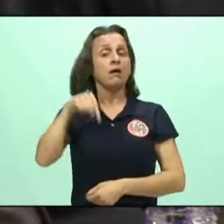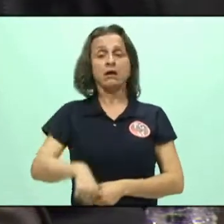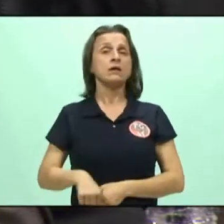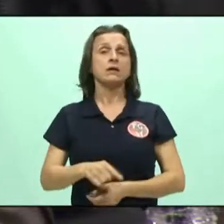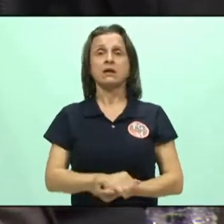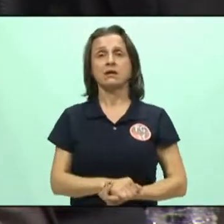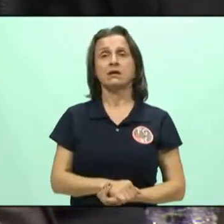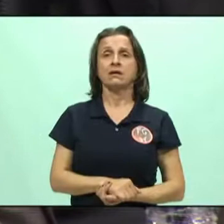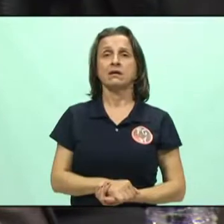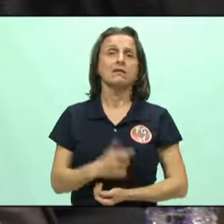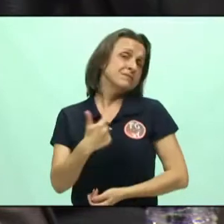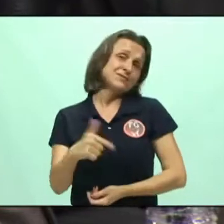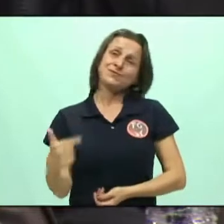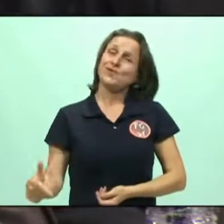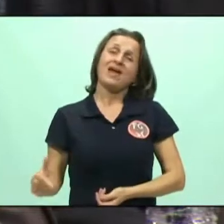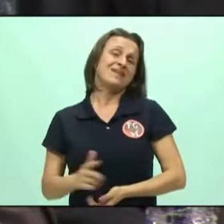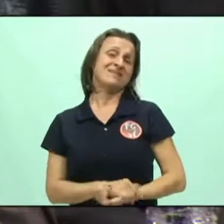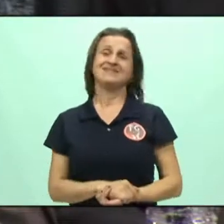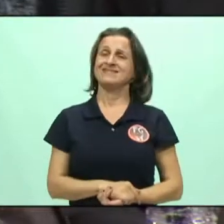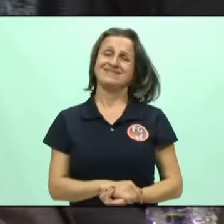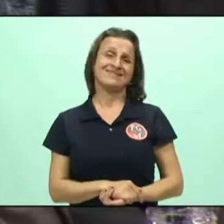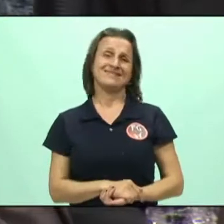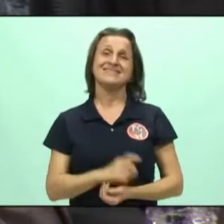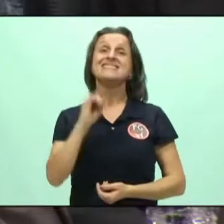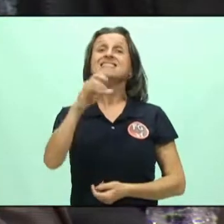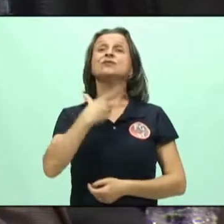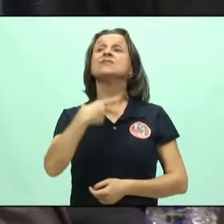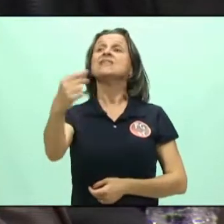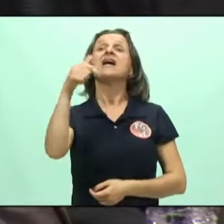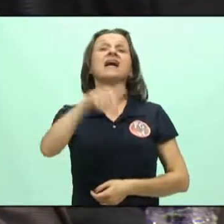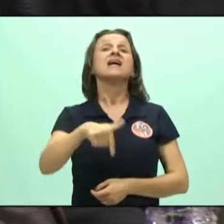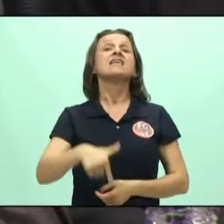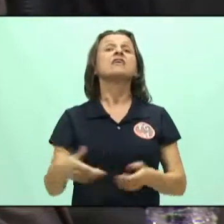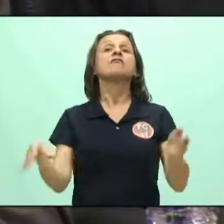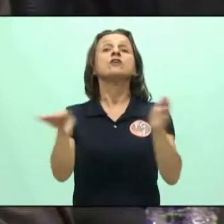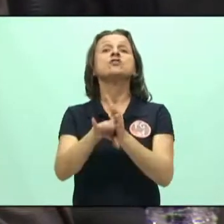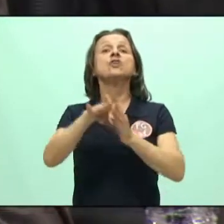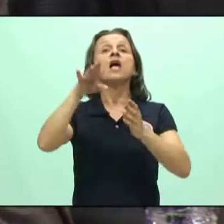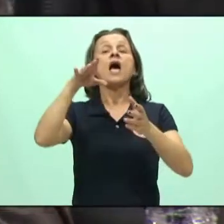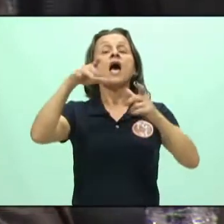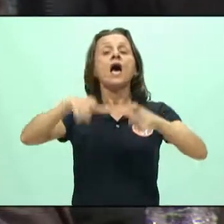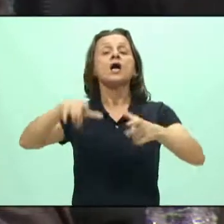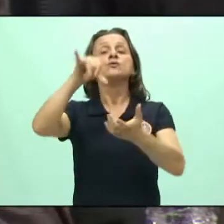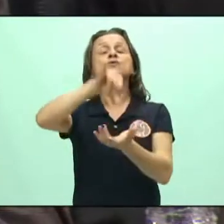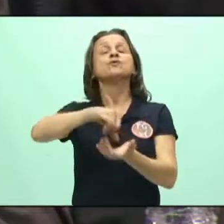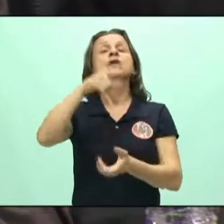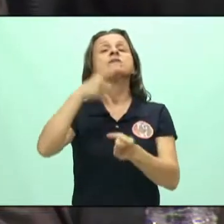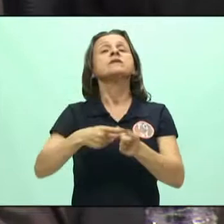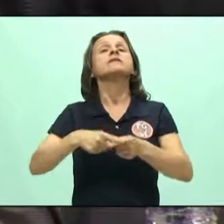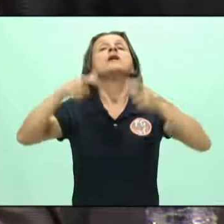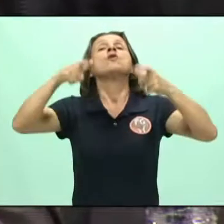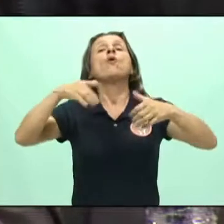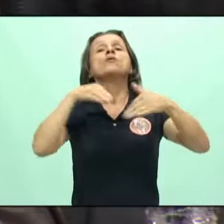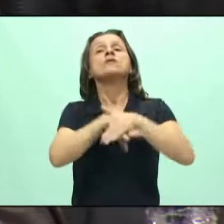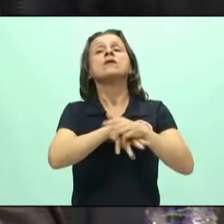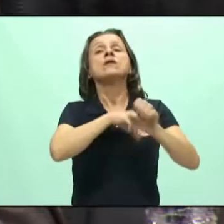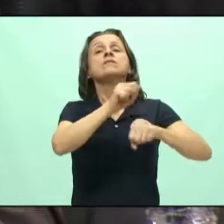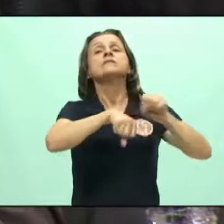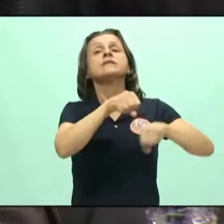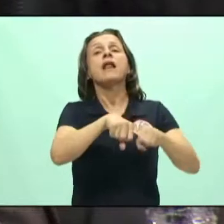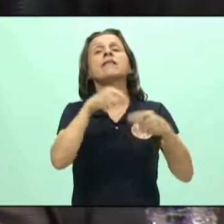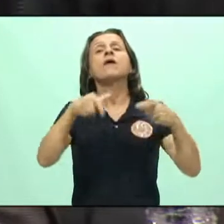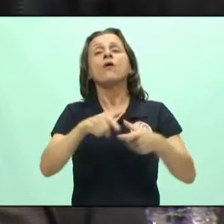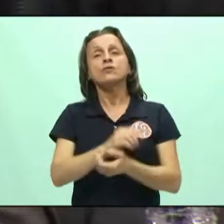por exemplo se você sair aqui você vai chegar no centro da cidade não tem onde guardar tua bicicleta aí o pessoal vai de carro